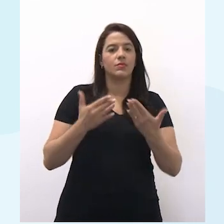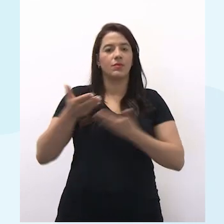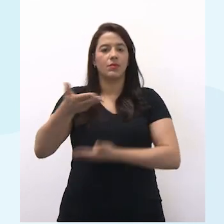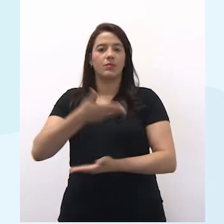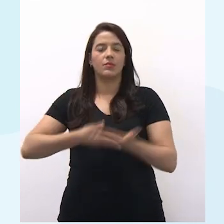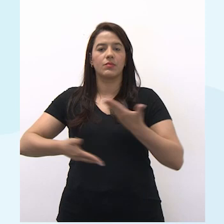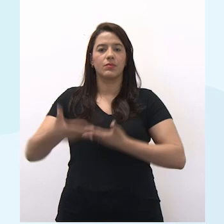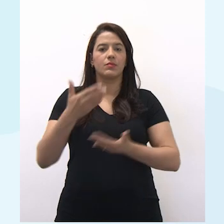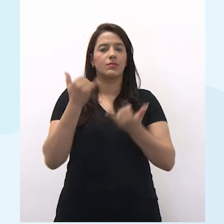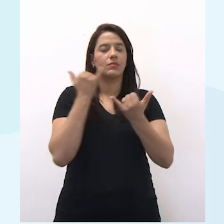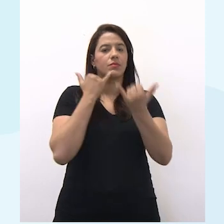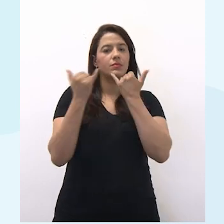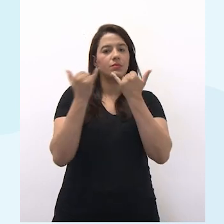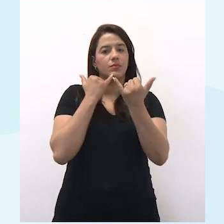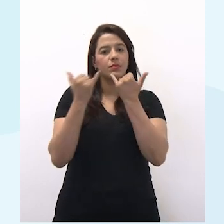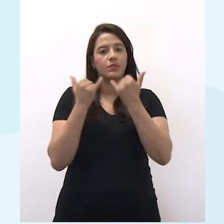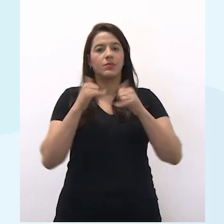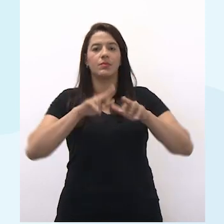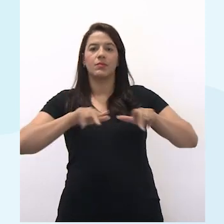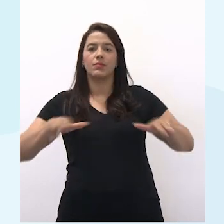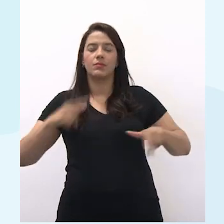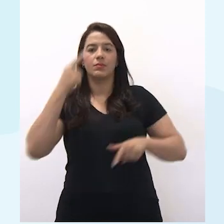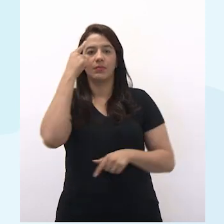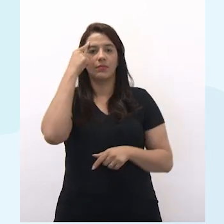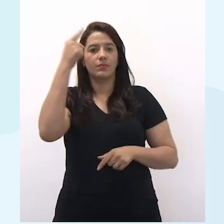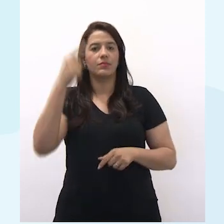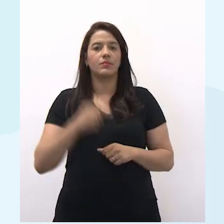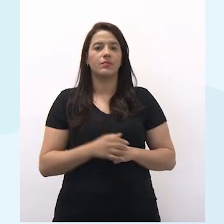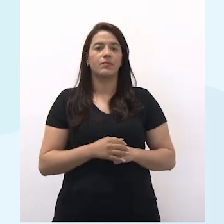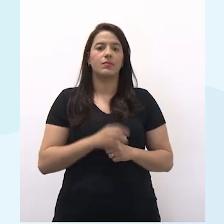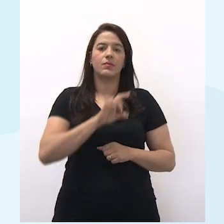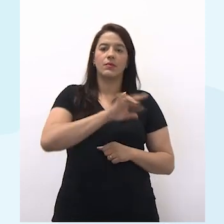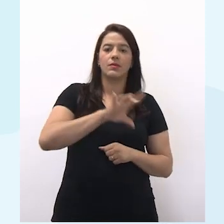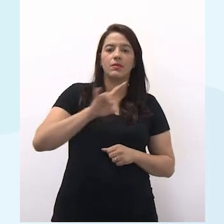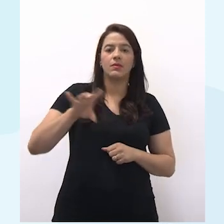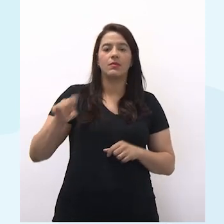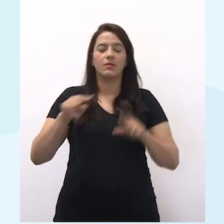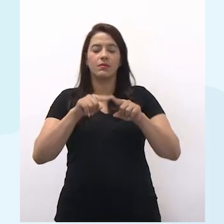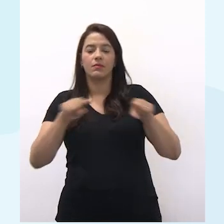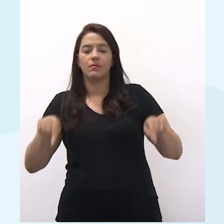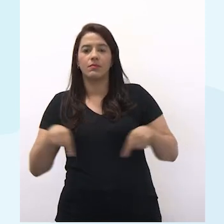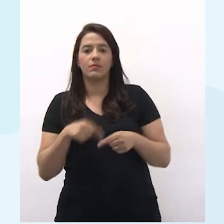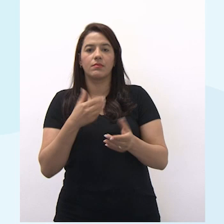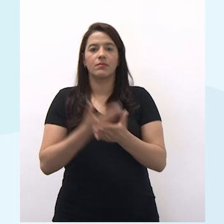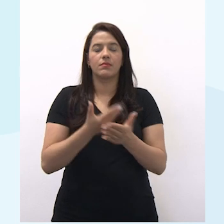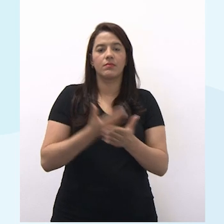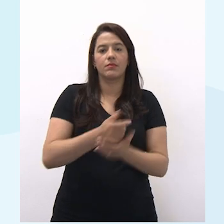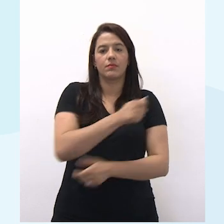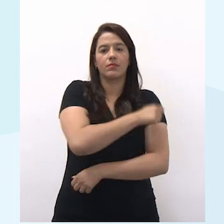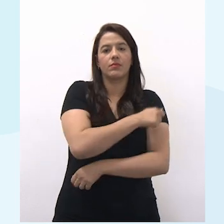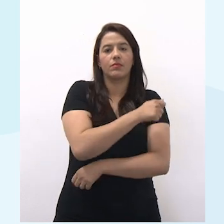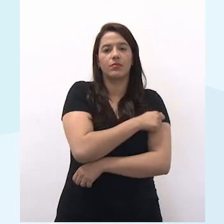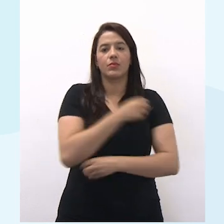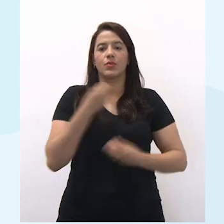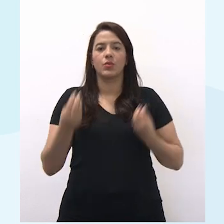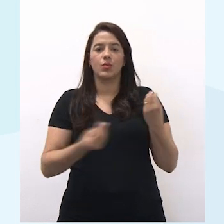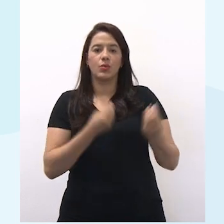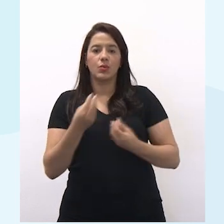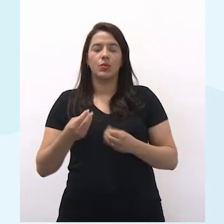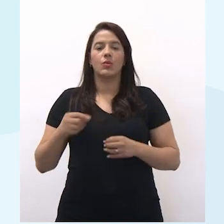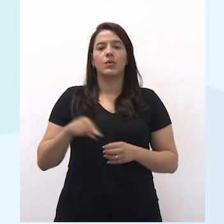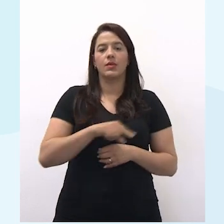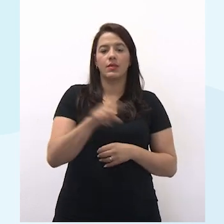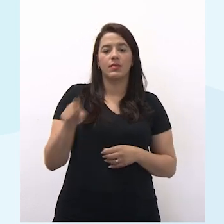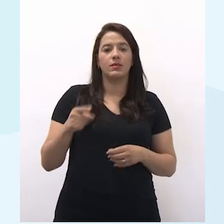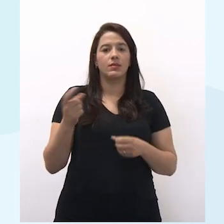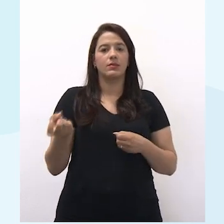de informações, né, de ideias, né? Isso, como que cada classe como que cada aluno né, o retorno que eles dão em sala